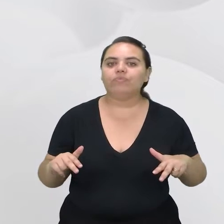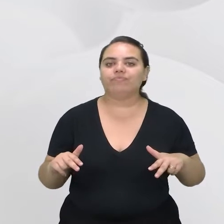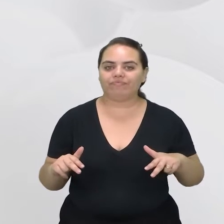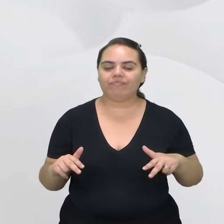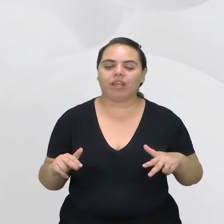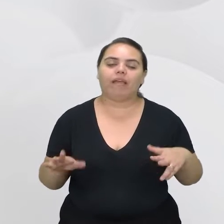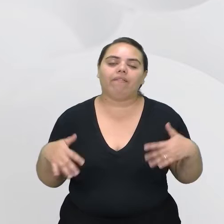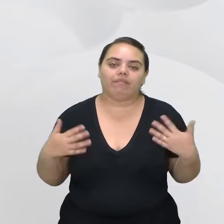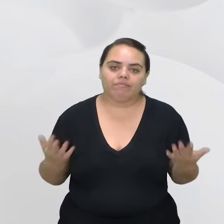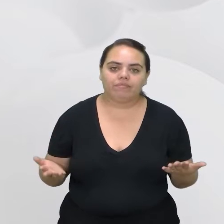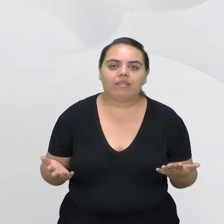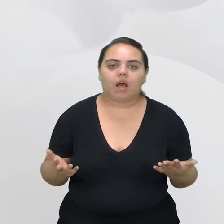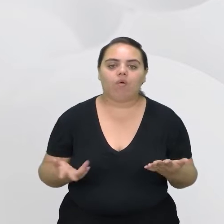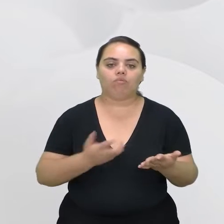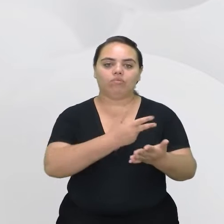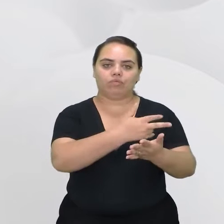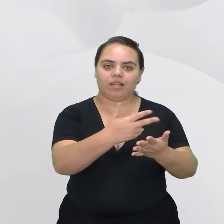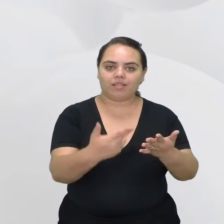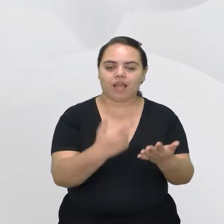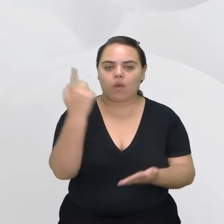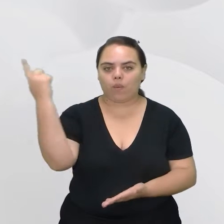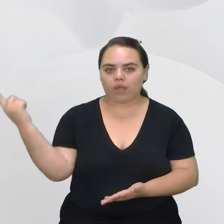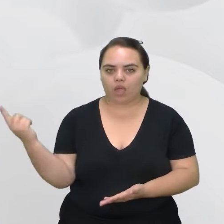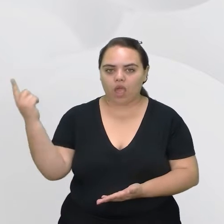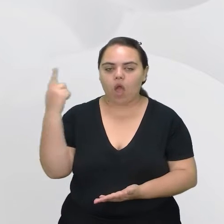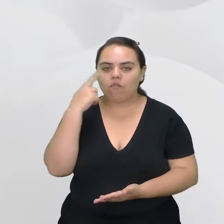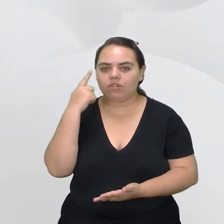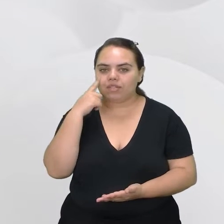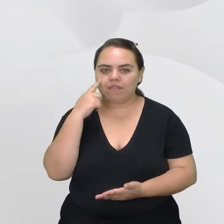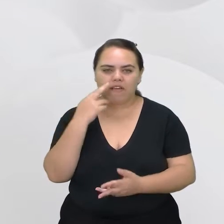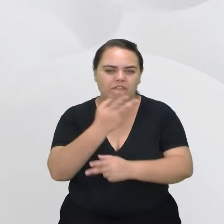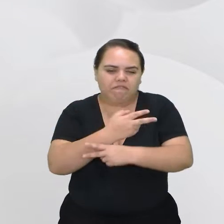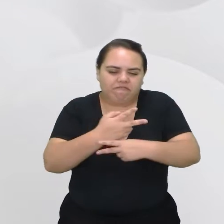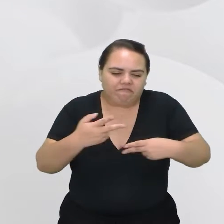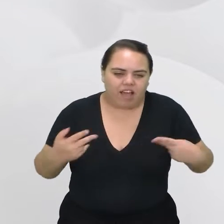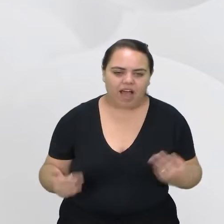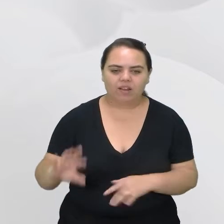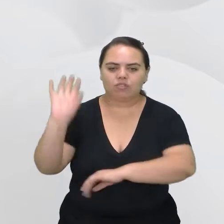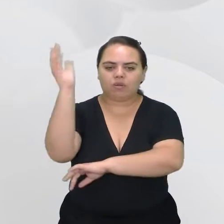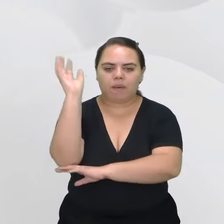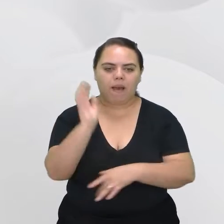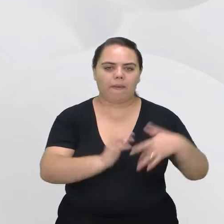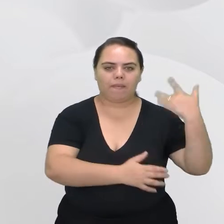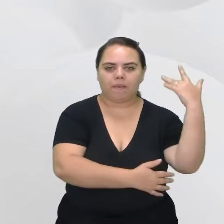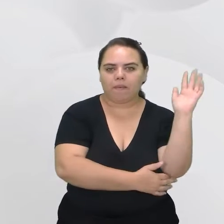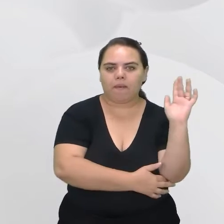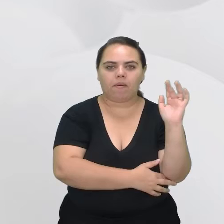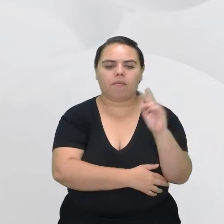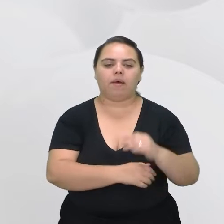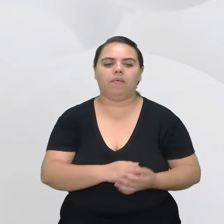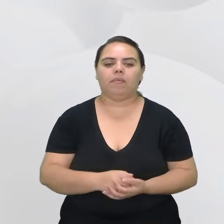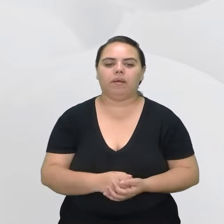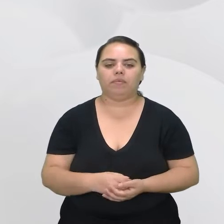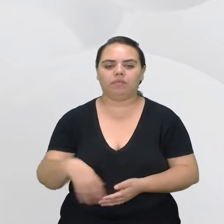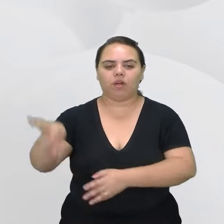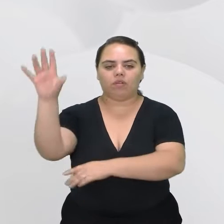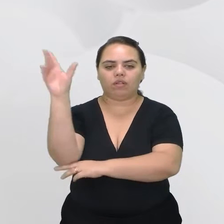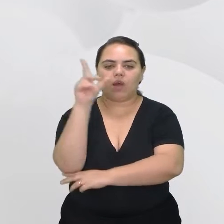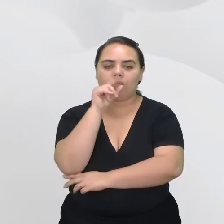na ilustração dá para ver vários tipos de planta, né? Inclusive tem uma embaúba ali com uma ave pousada na